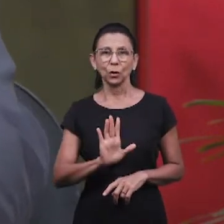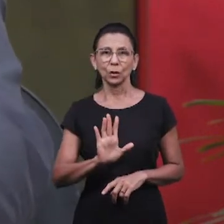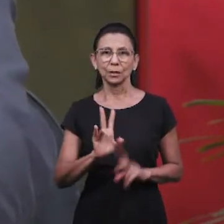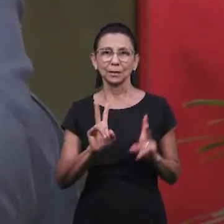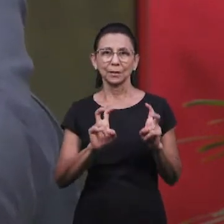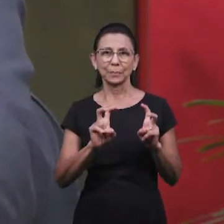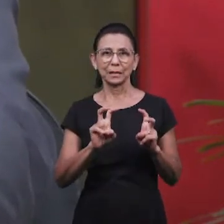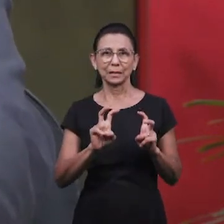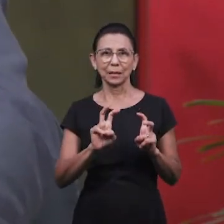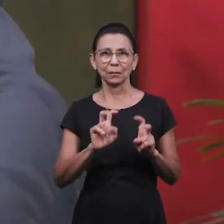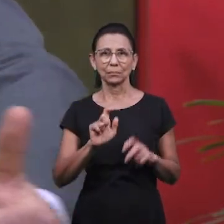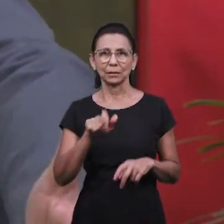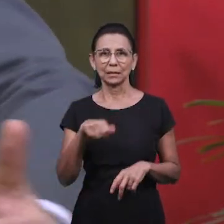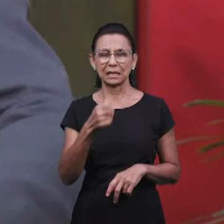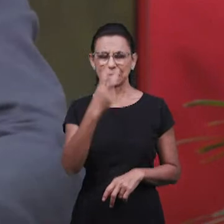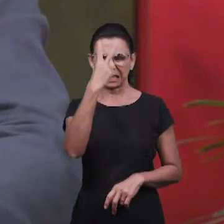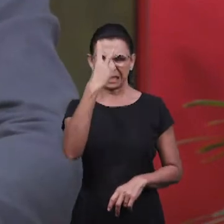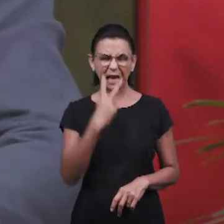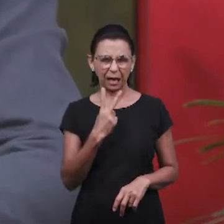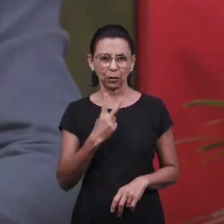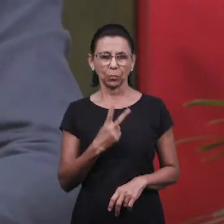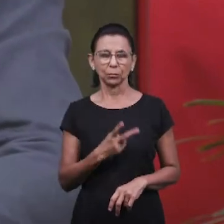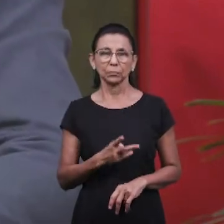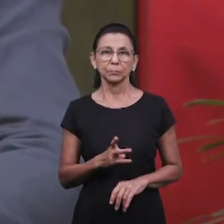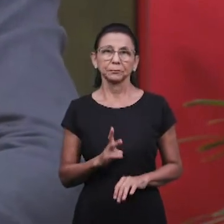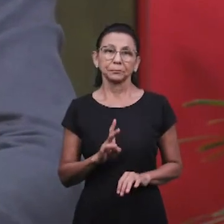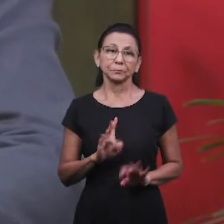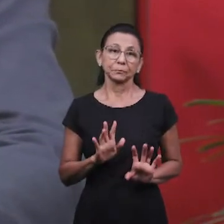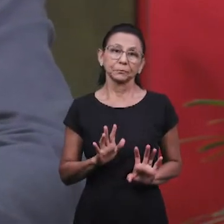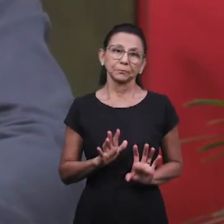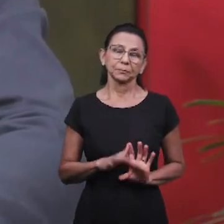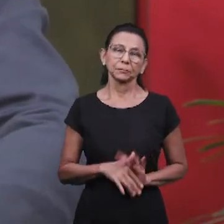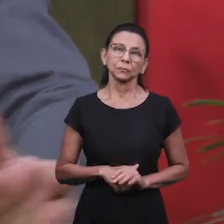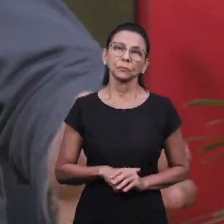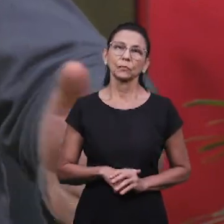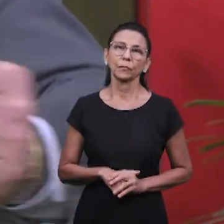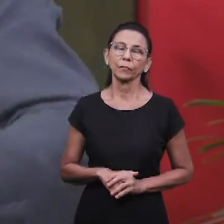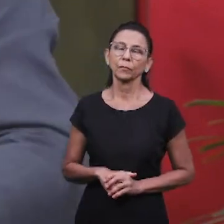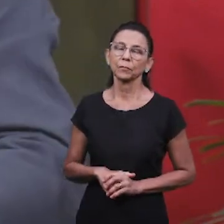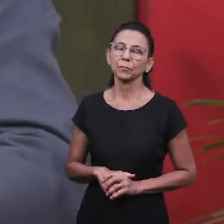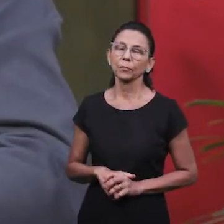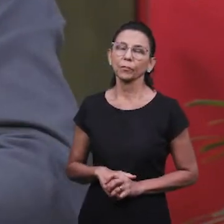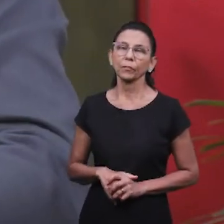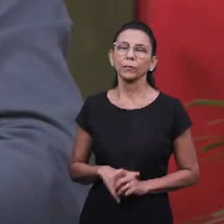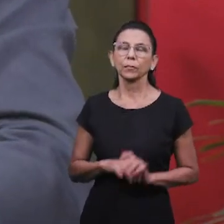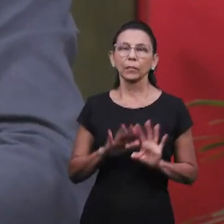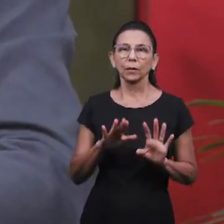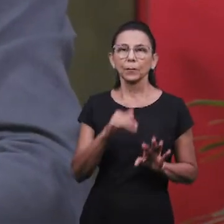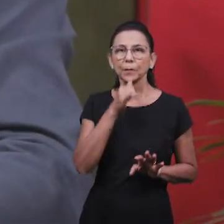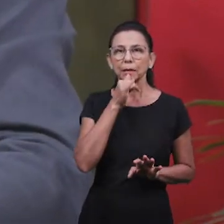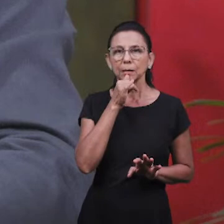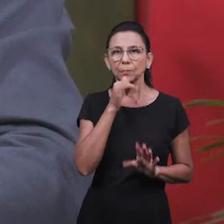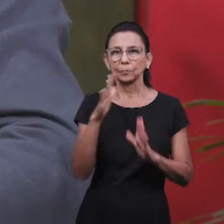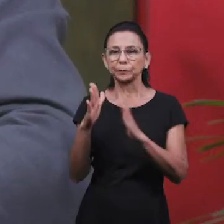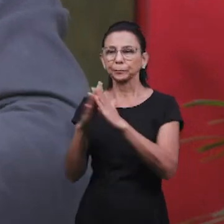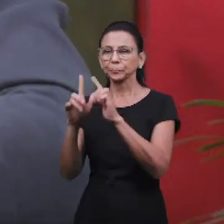agir. Num caso como esse, em que uma família visitante, foi o caso do Luiz Eugênio, ela